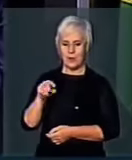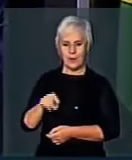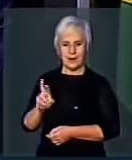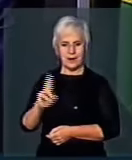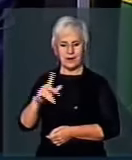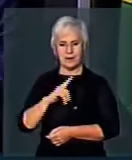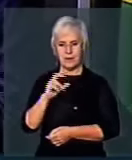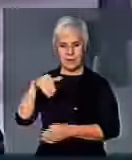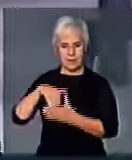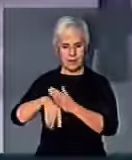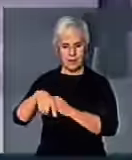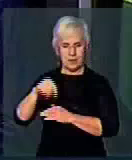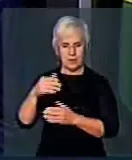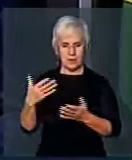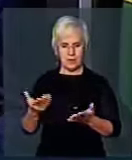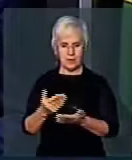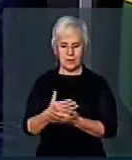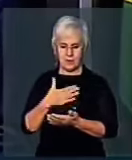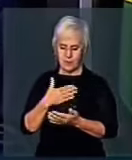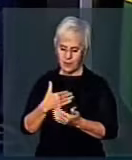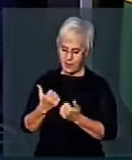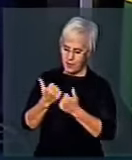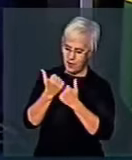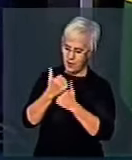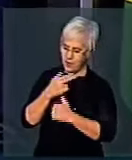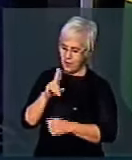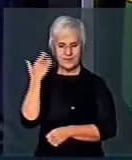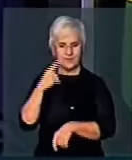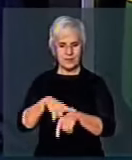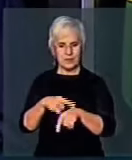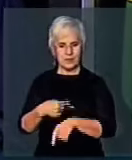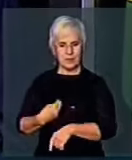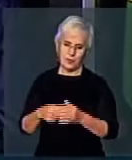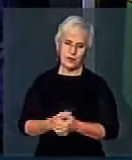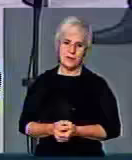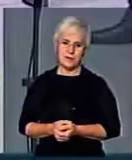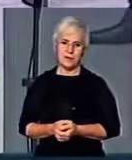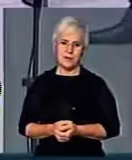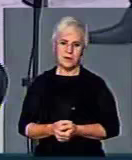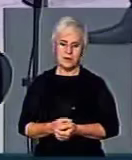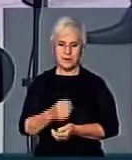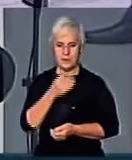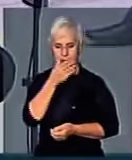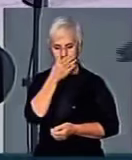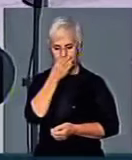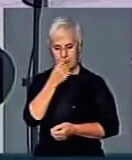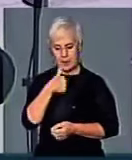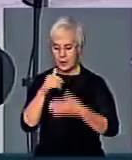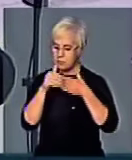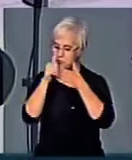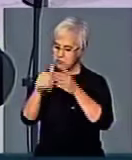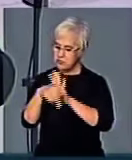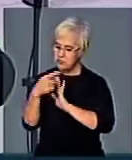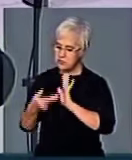teve 82 mil votos. O meu nome, o meu passado, obviamente, ajudou bastante. É uma linha que eu tracei nessa